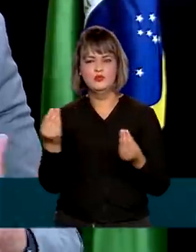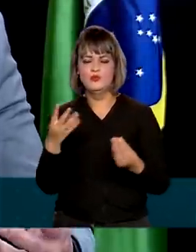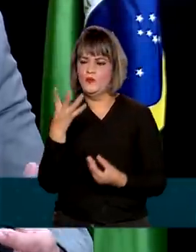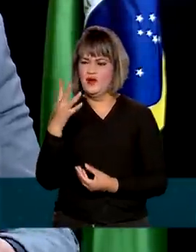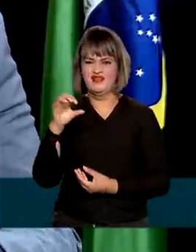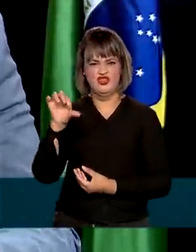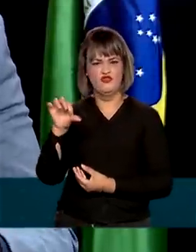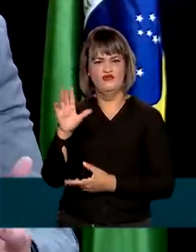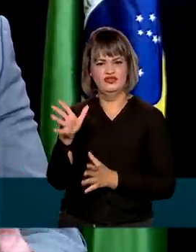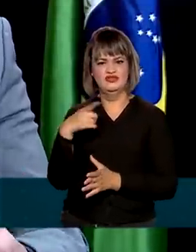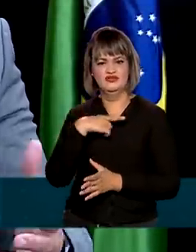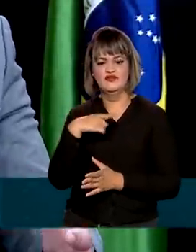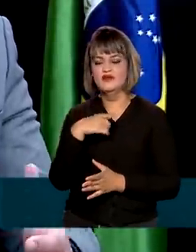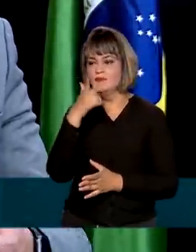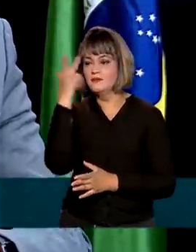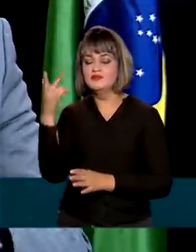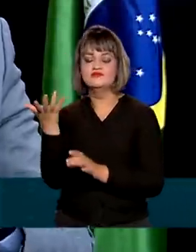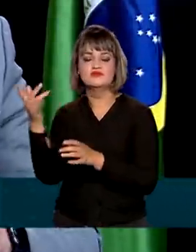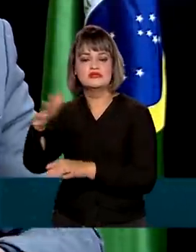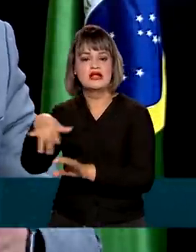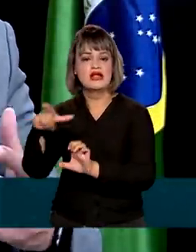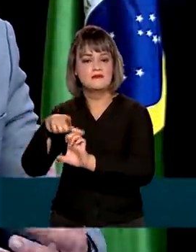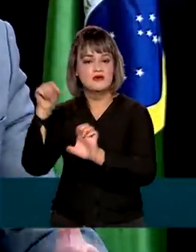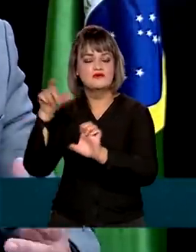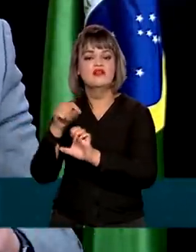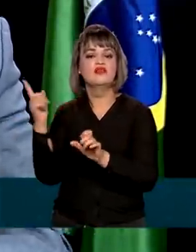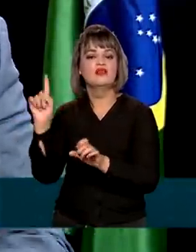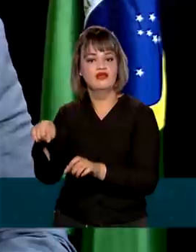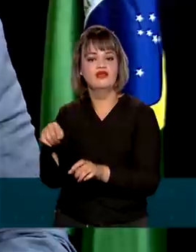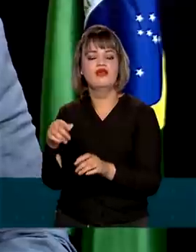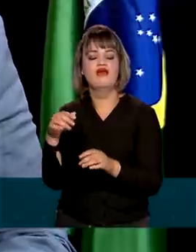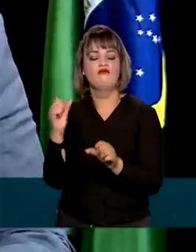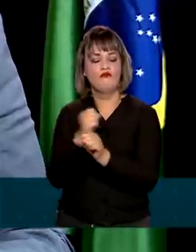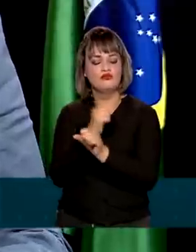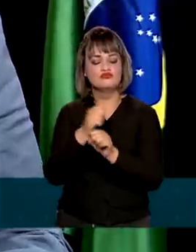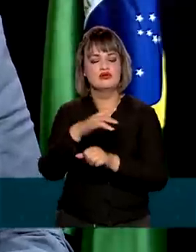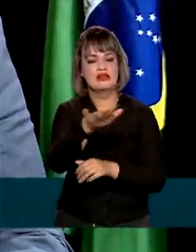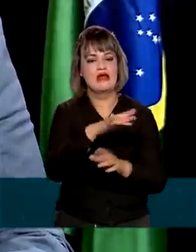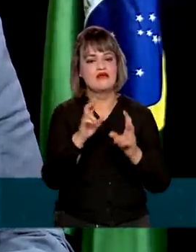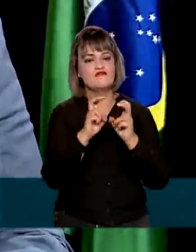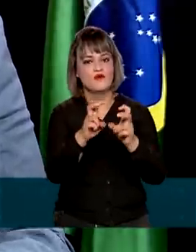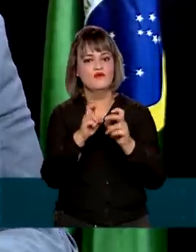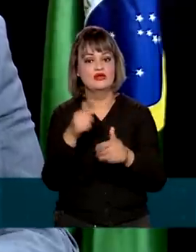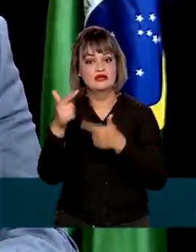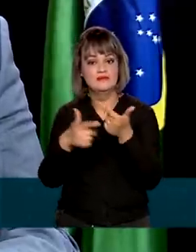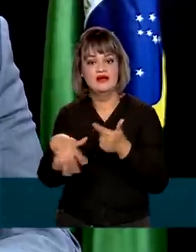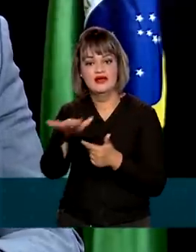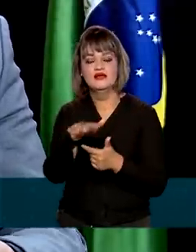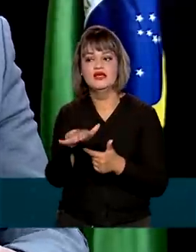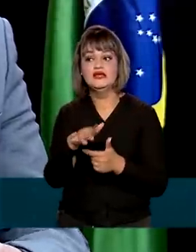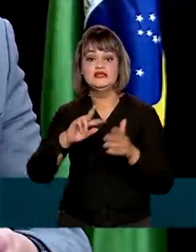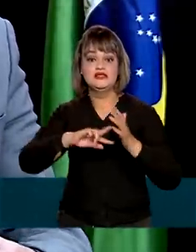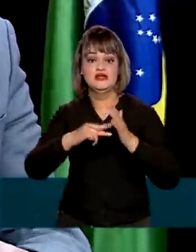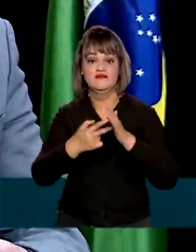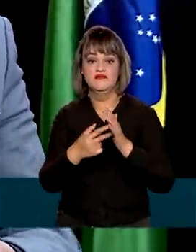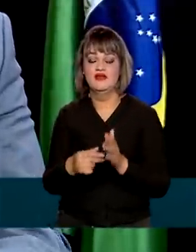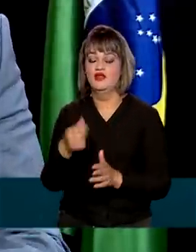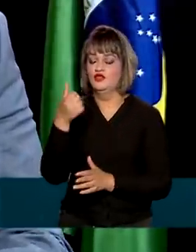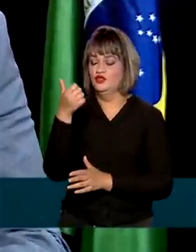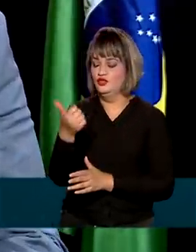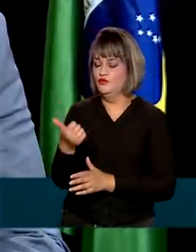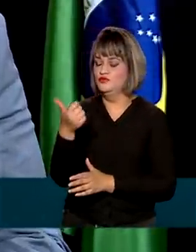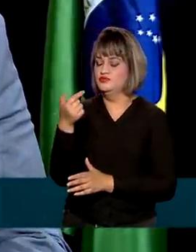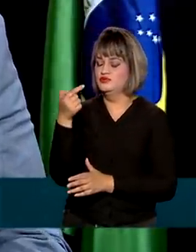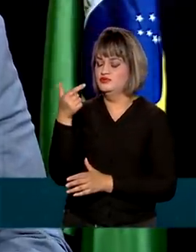empreendedores que querem construir segmento de rodoviários operar ferrovias e sua representa aí mais 12.900